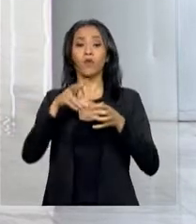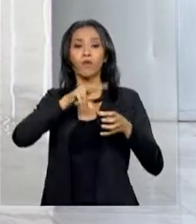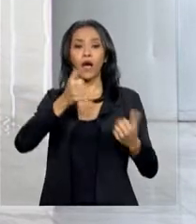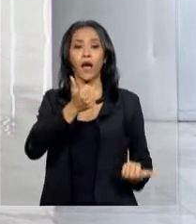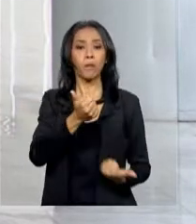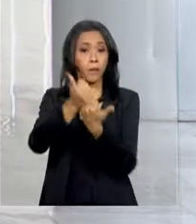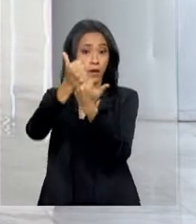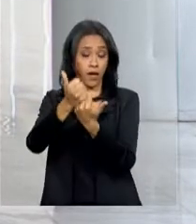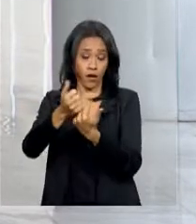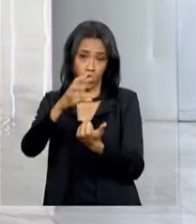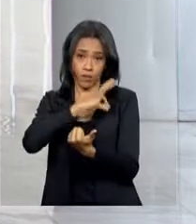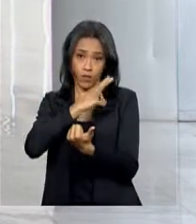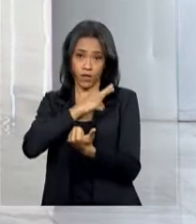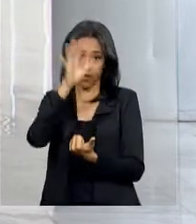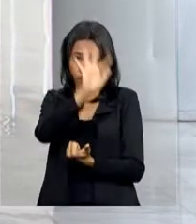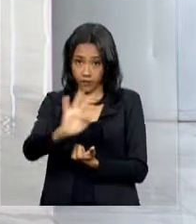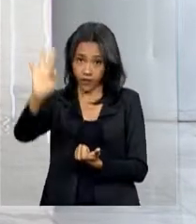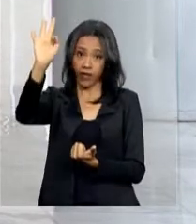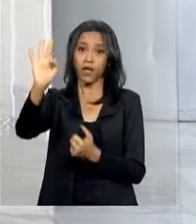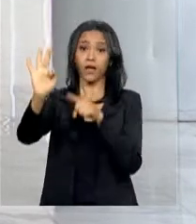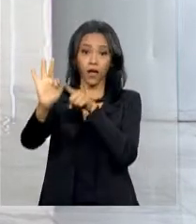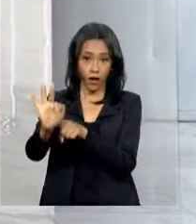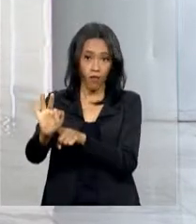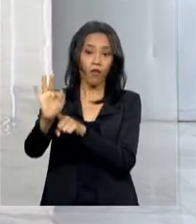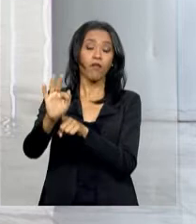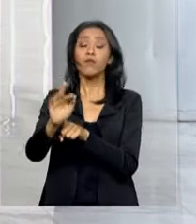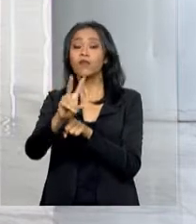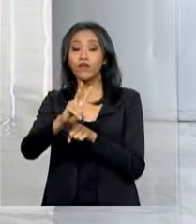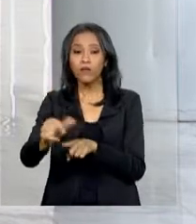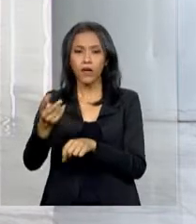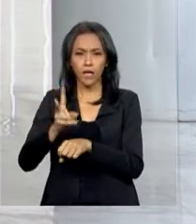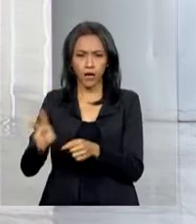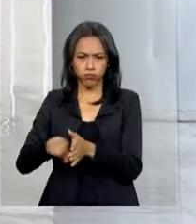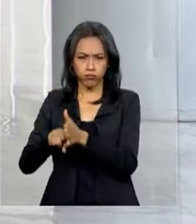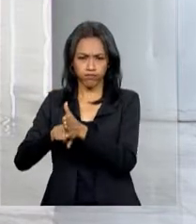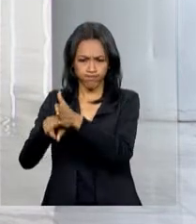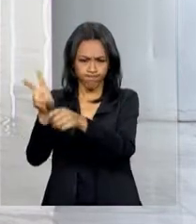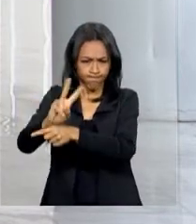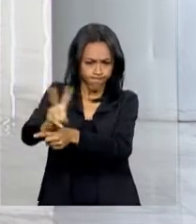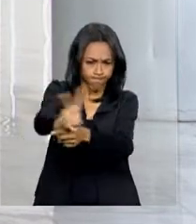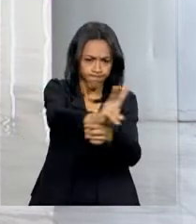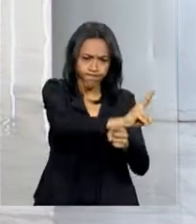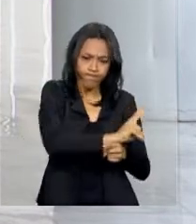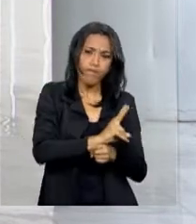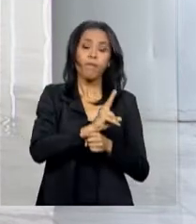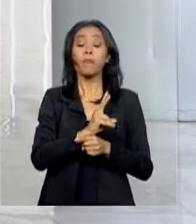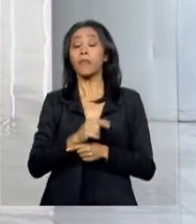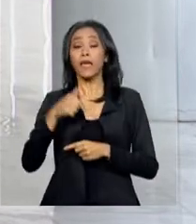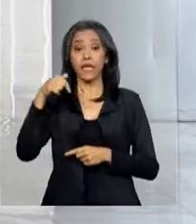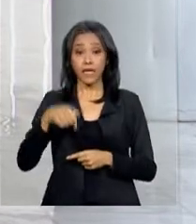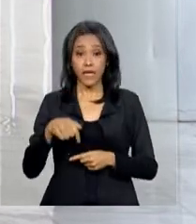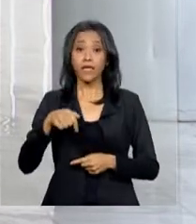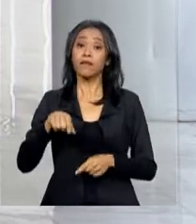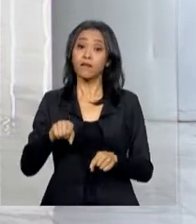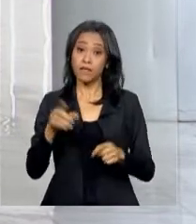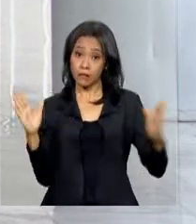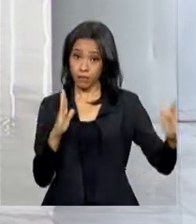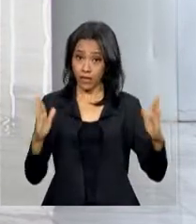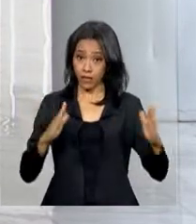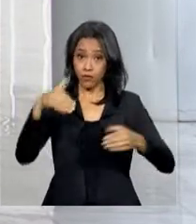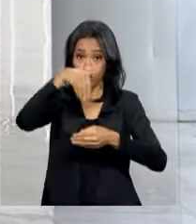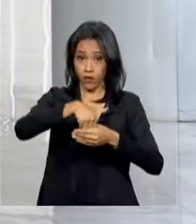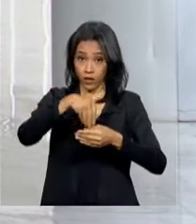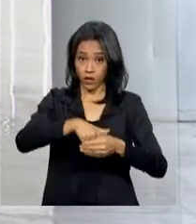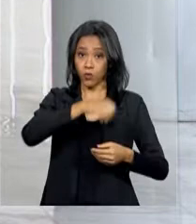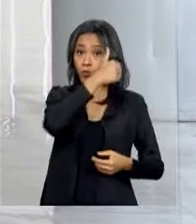que tem o poder de polícia judiciária eleitoral e à justiça eleitoral durante as eleições os dois turnos